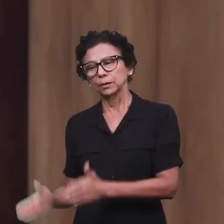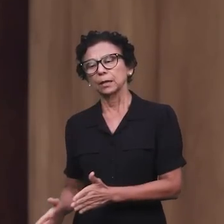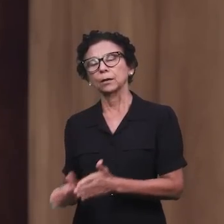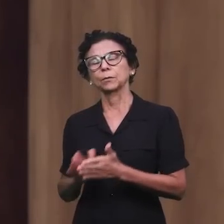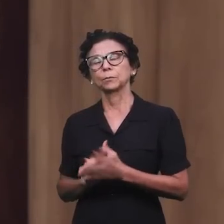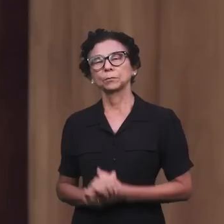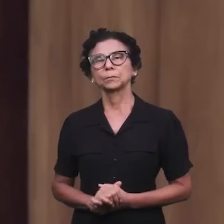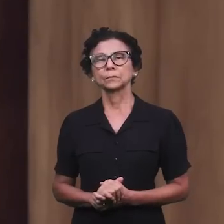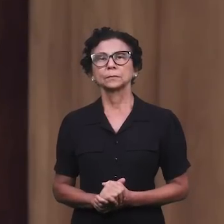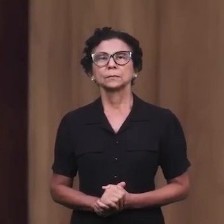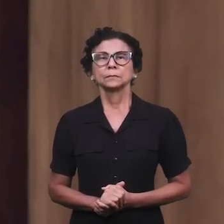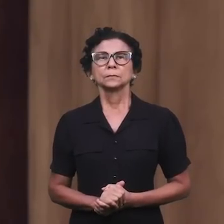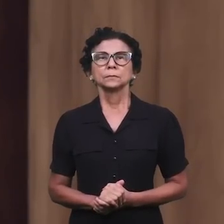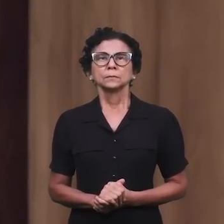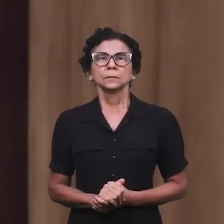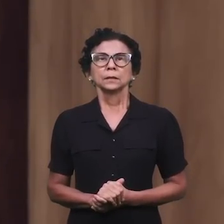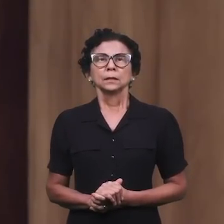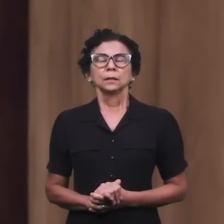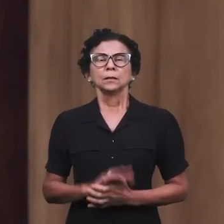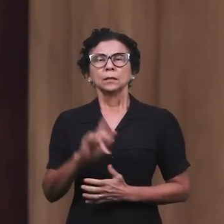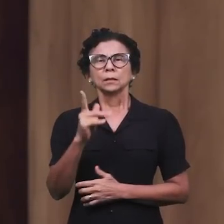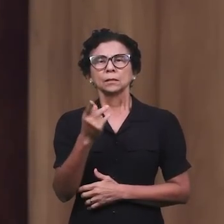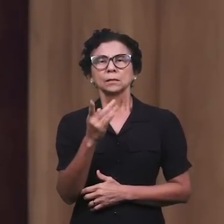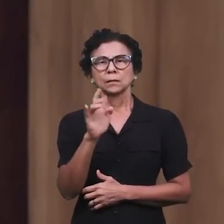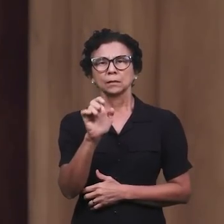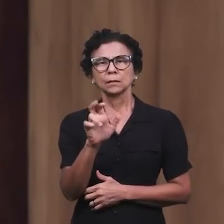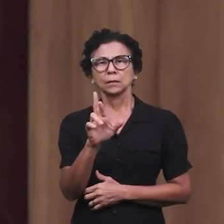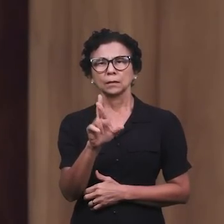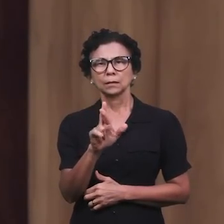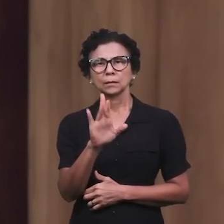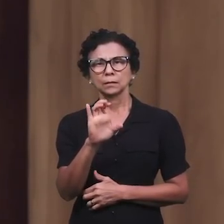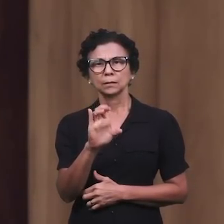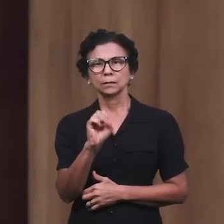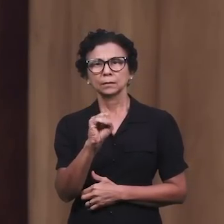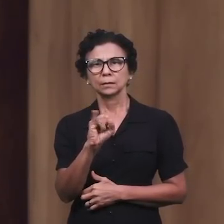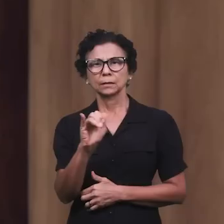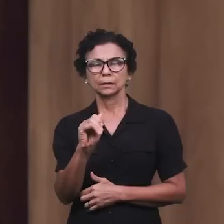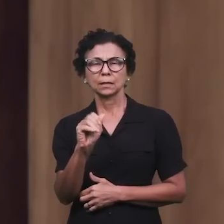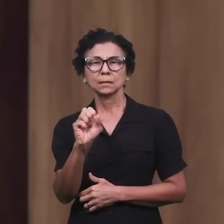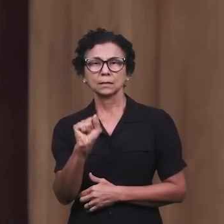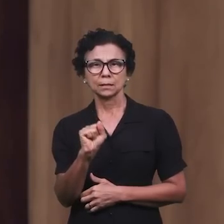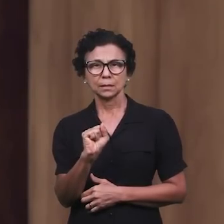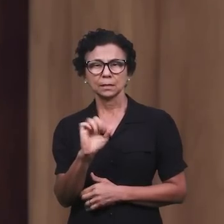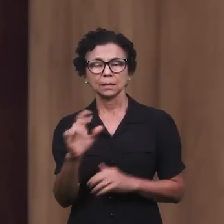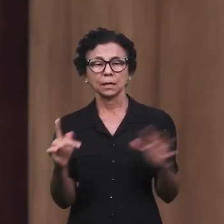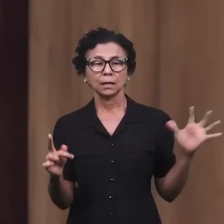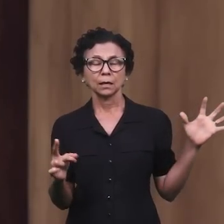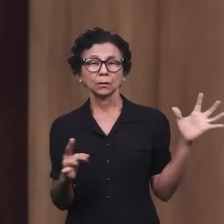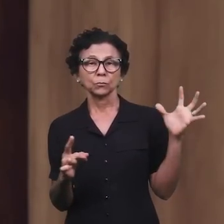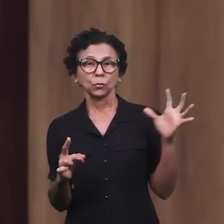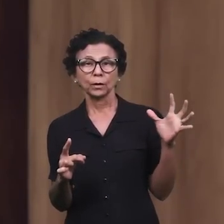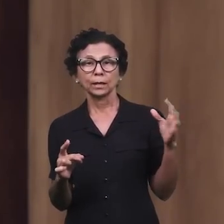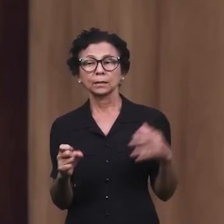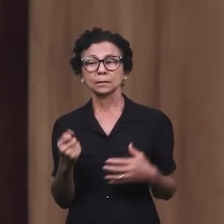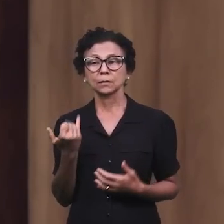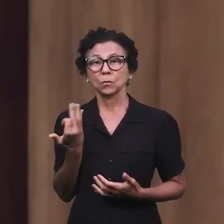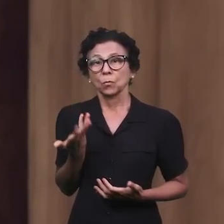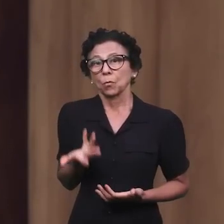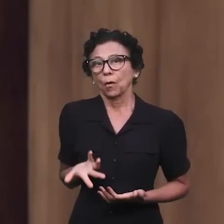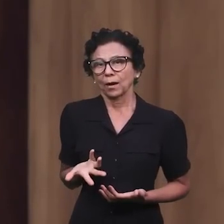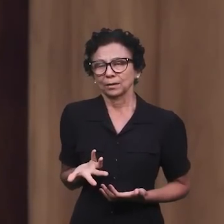falarmos sobre heresias, o que são, como foram implantadas na igreja ao longo do tempo, quais são elas e